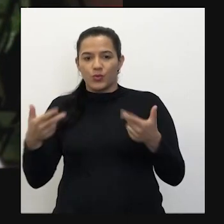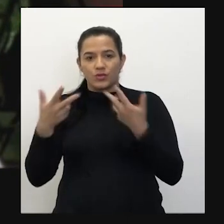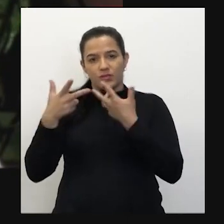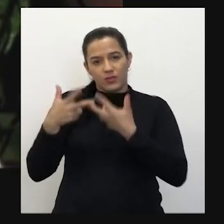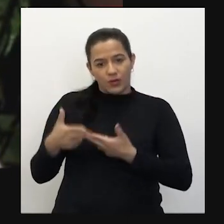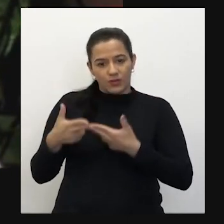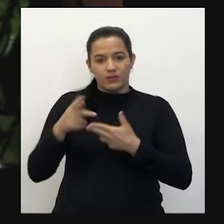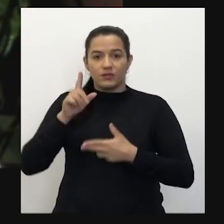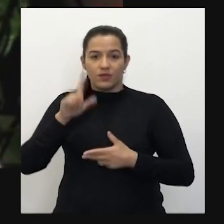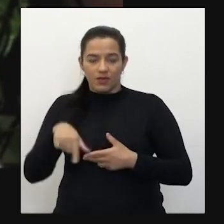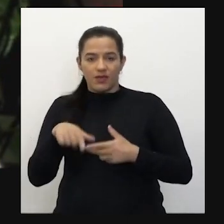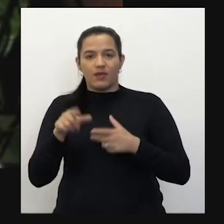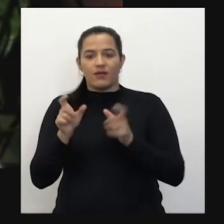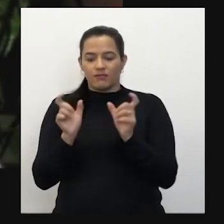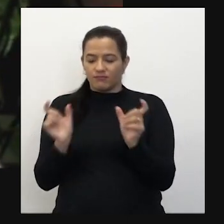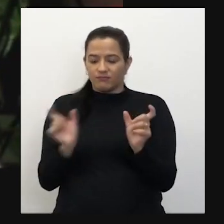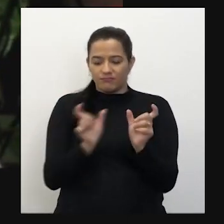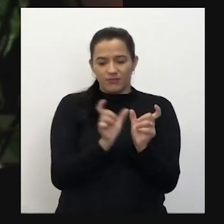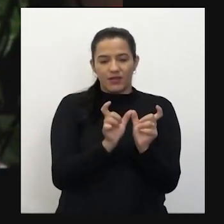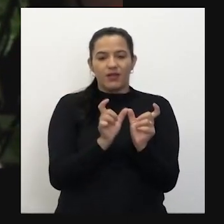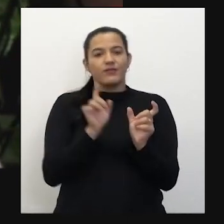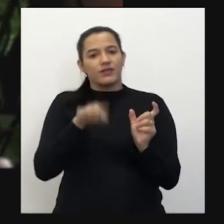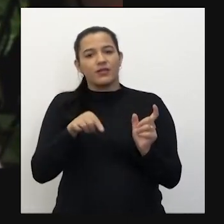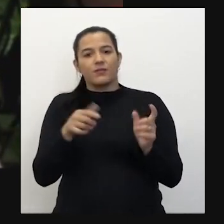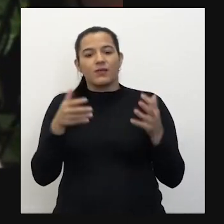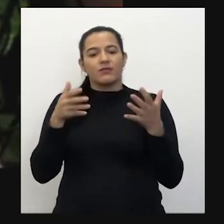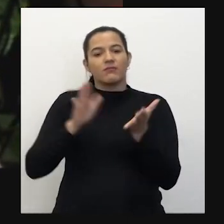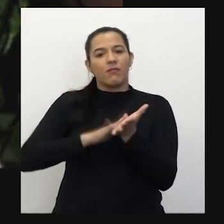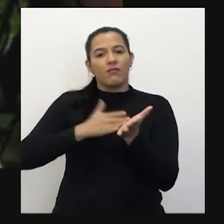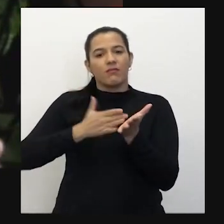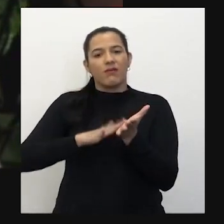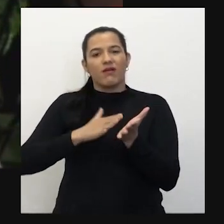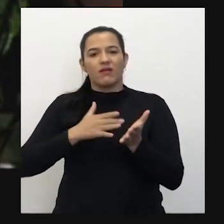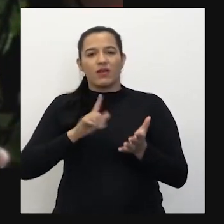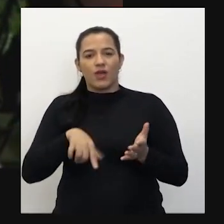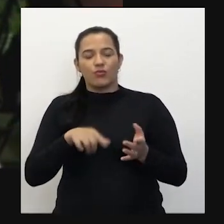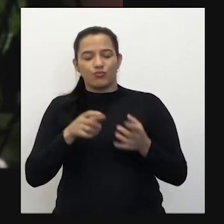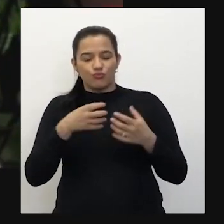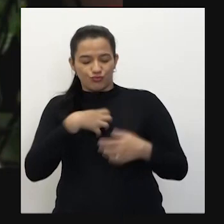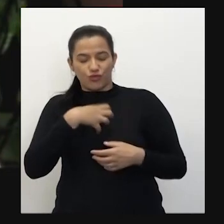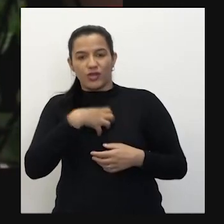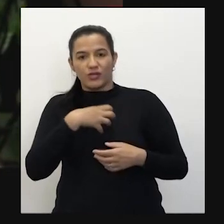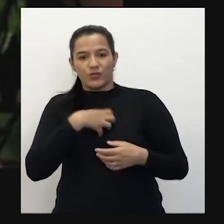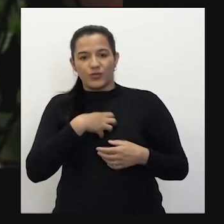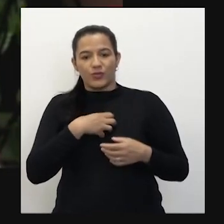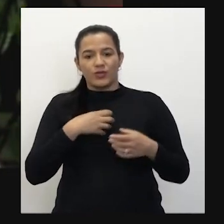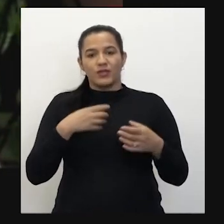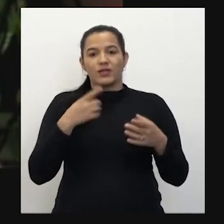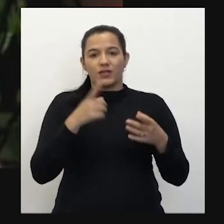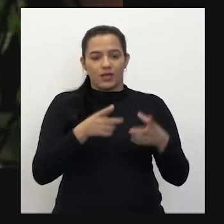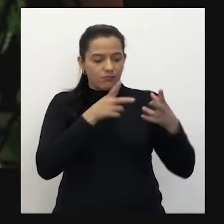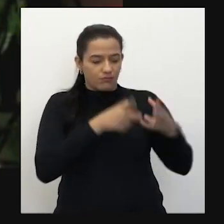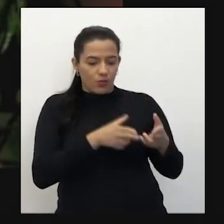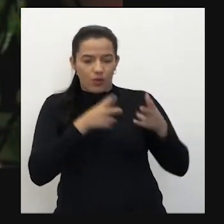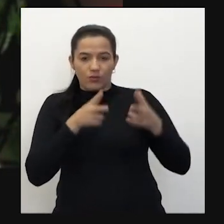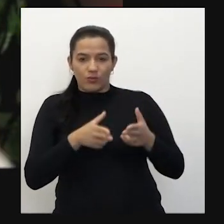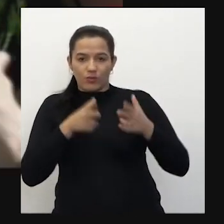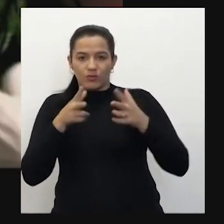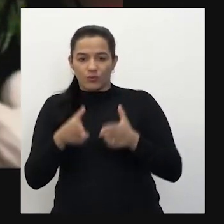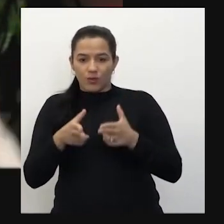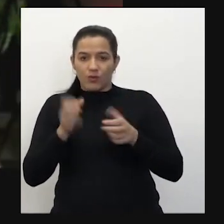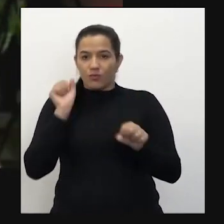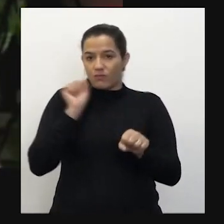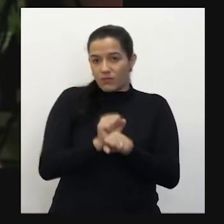A rima é isso e ritmo é isso. Uma repetição de um intervalo igual para criar um